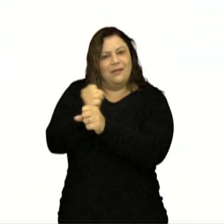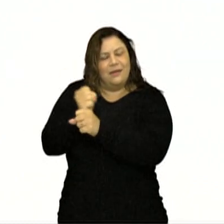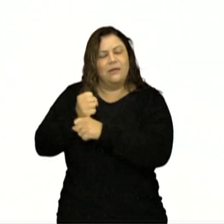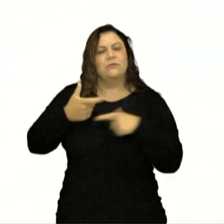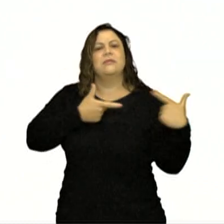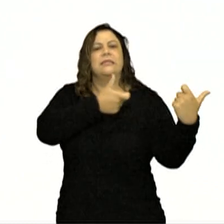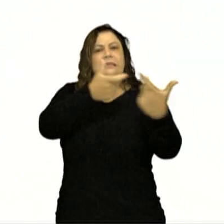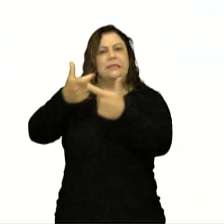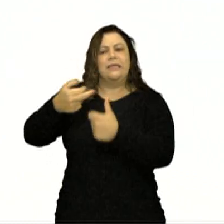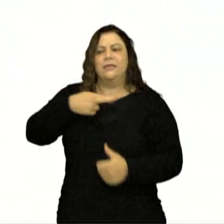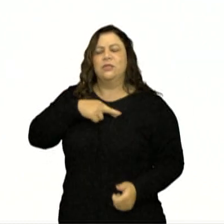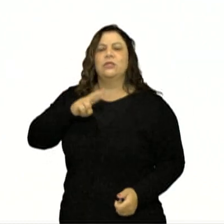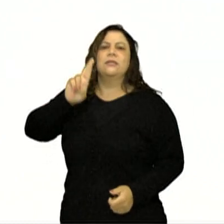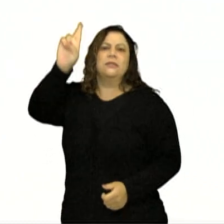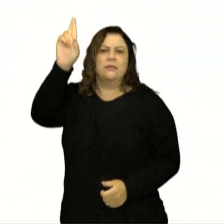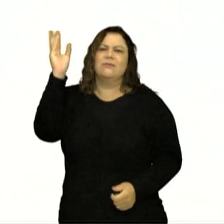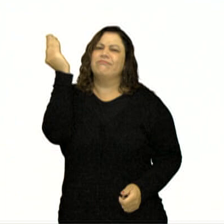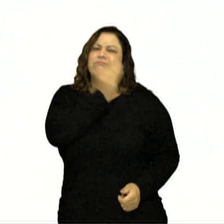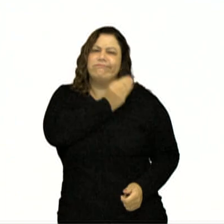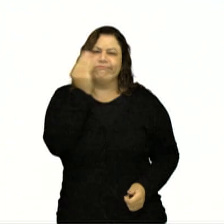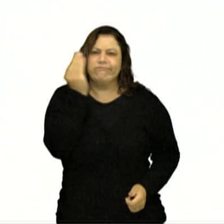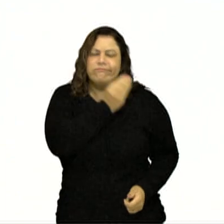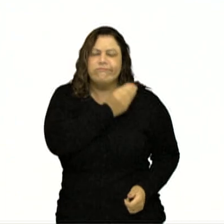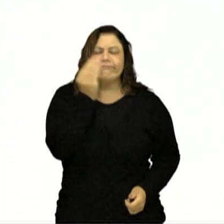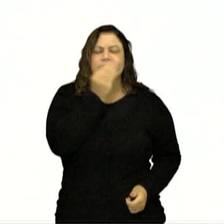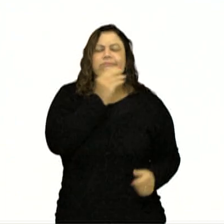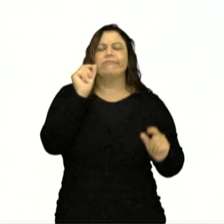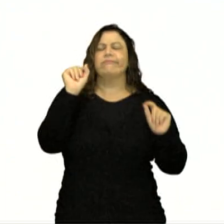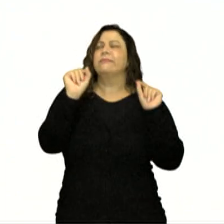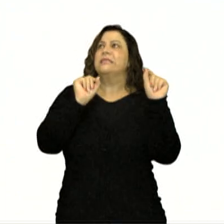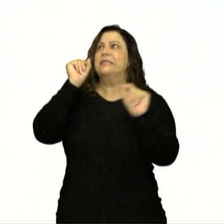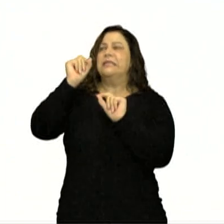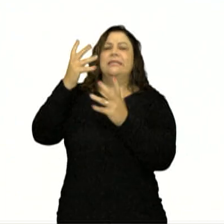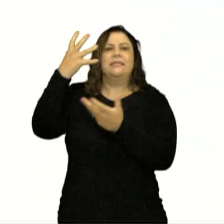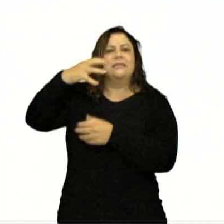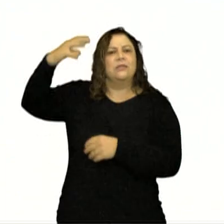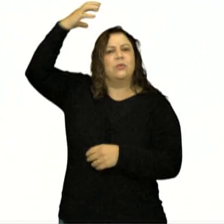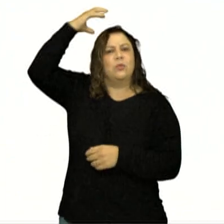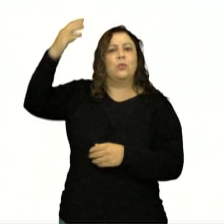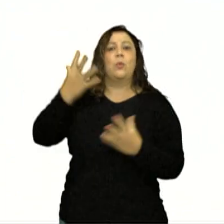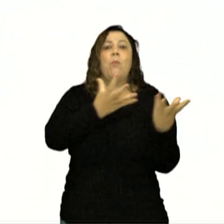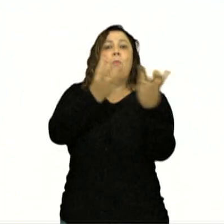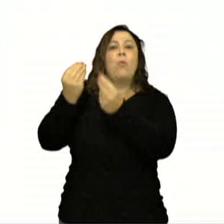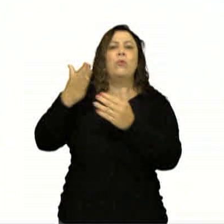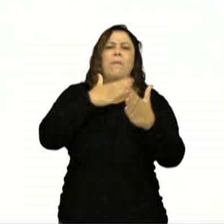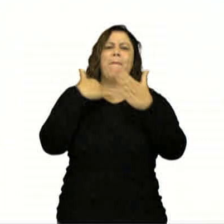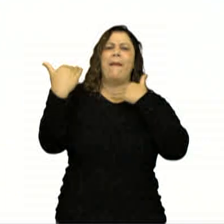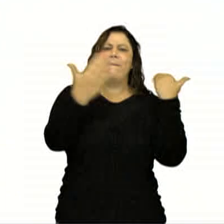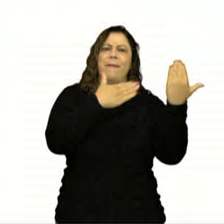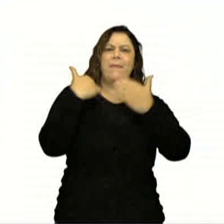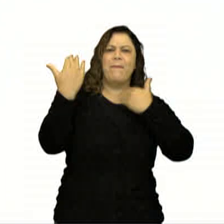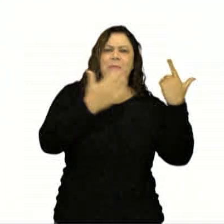guerras de religião enfraqueceram a nobreza, pois muitos morreram no conflito.